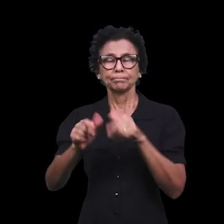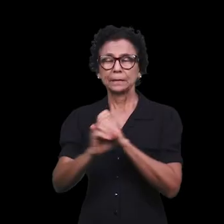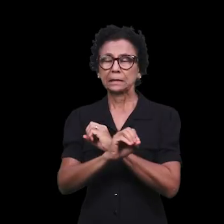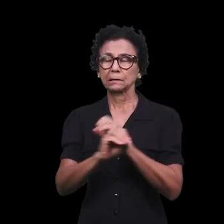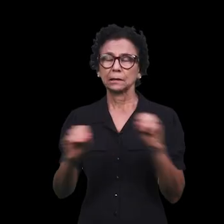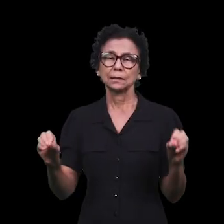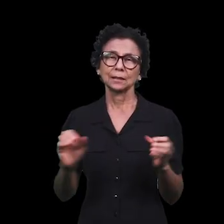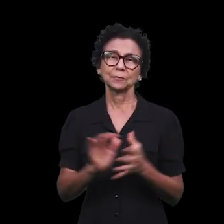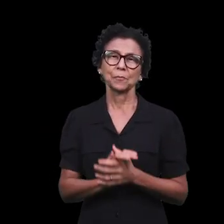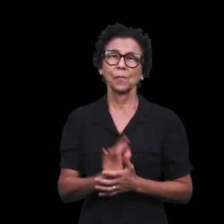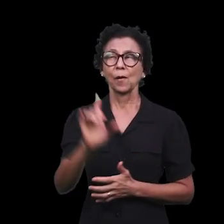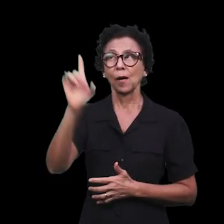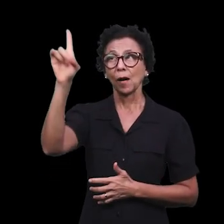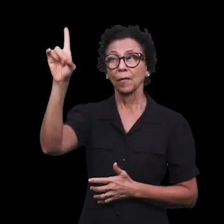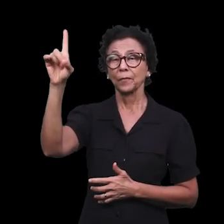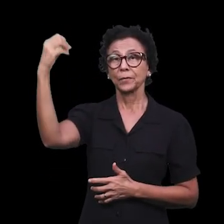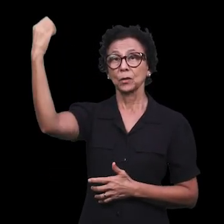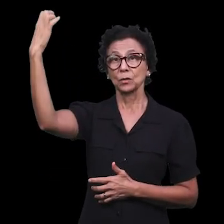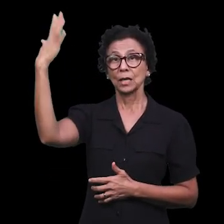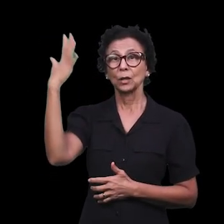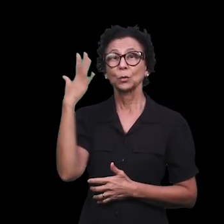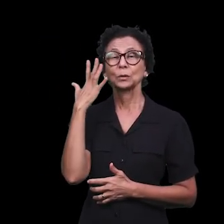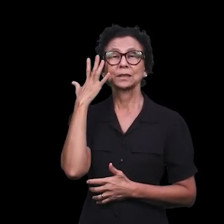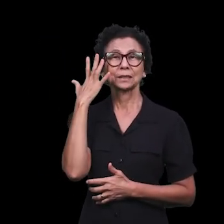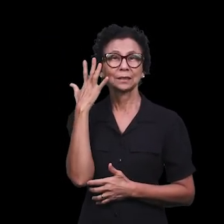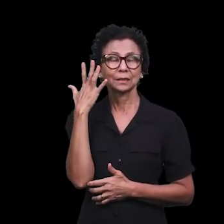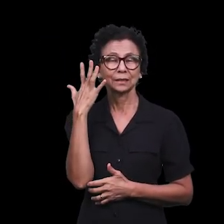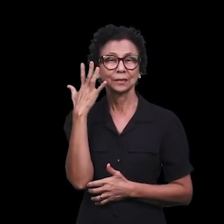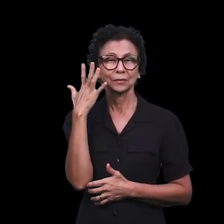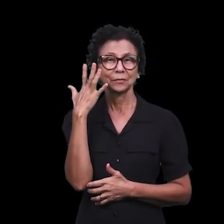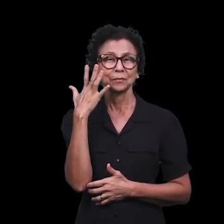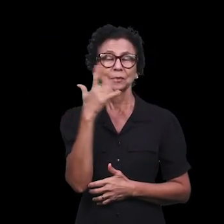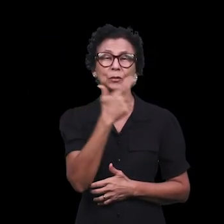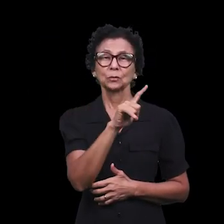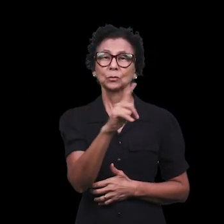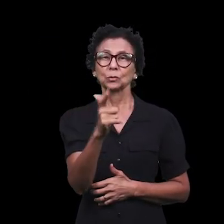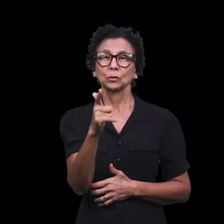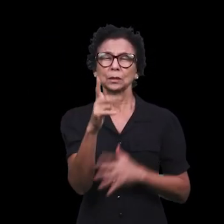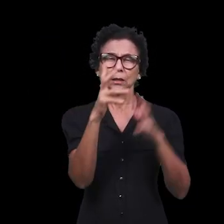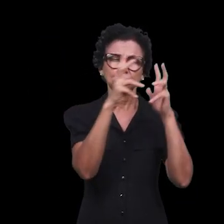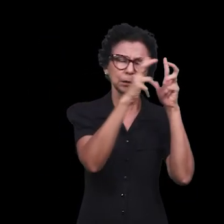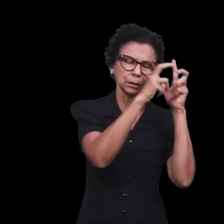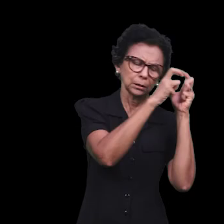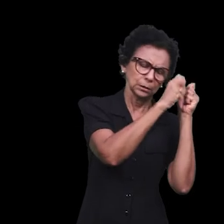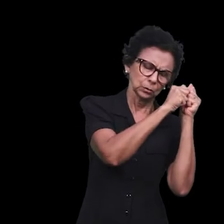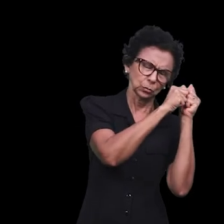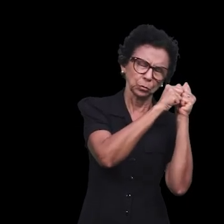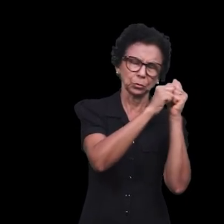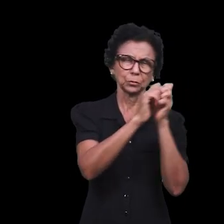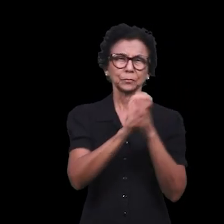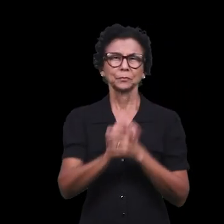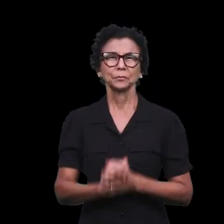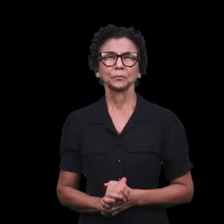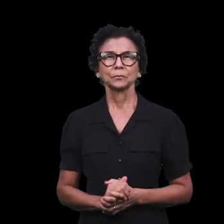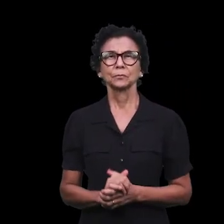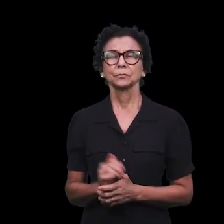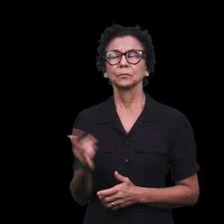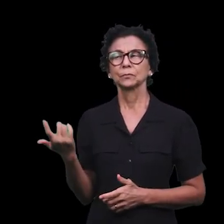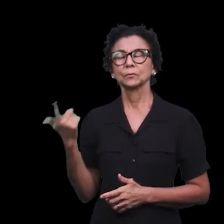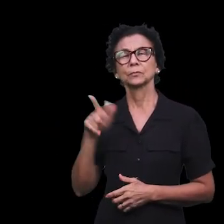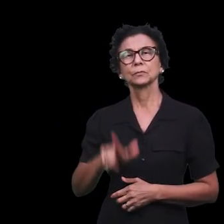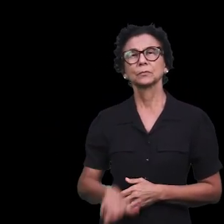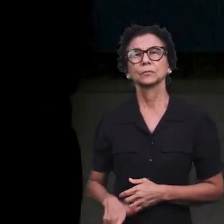lá a separação entre a luz e as trevas. E o nosso Deus é luz, e no nosso Deus não há trevas alguma. Vamos acender a luz